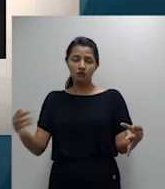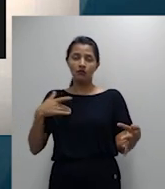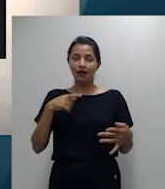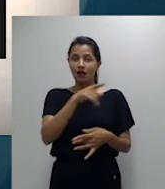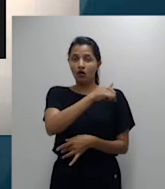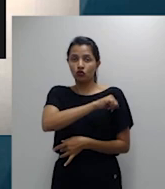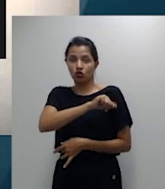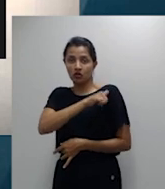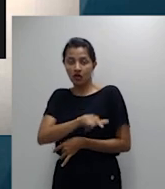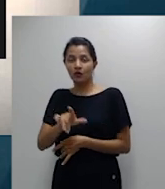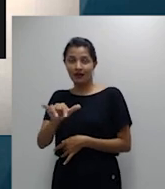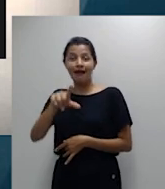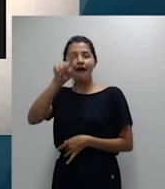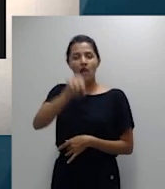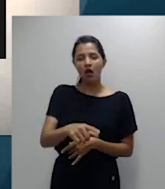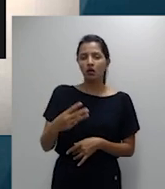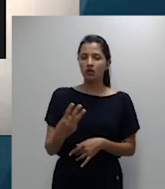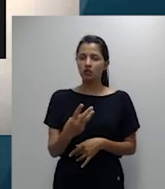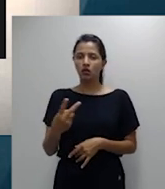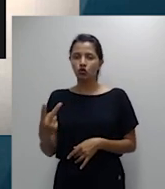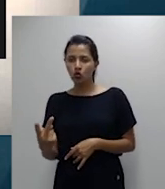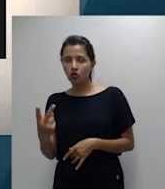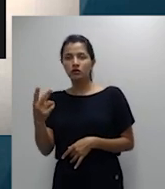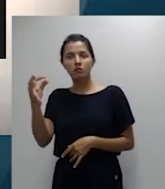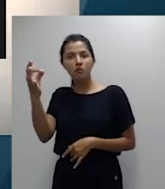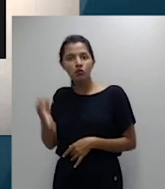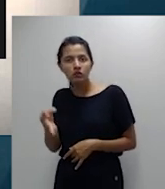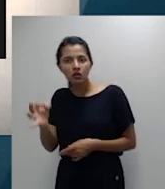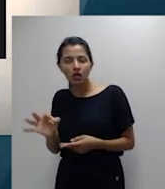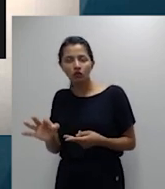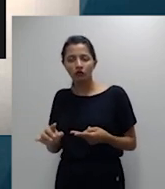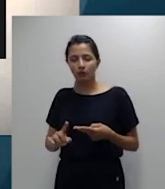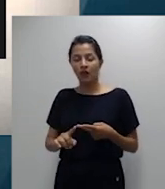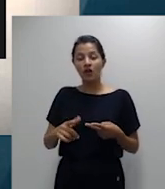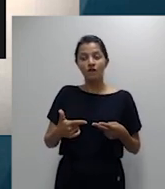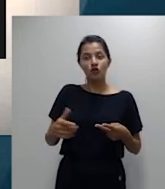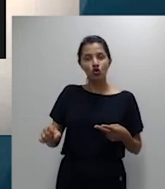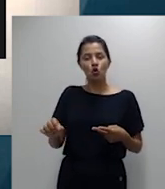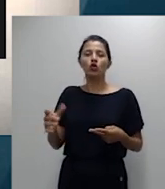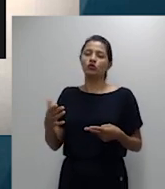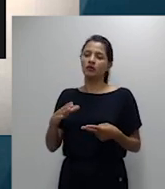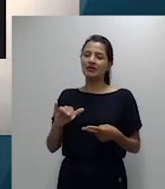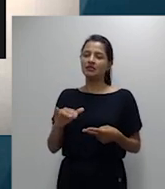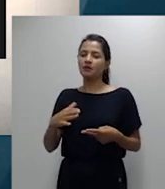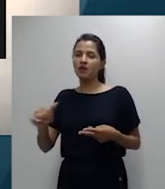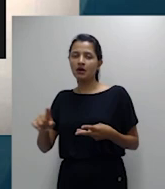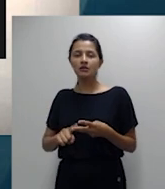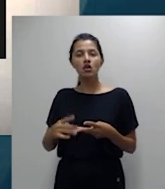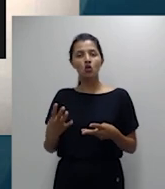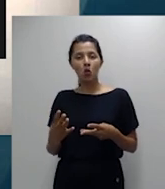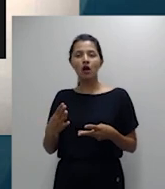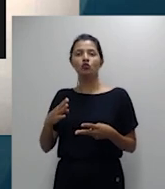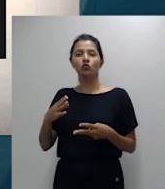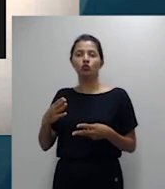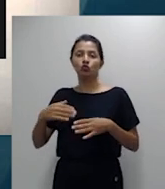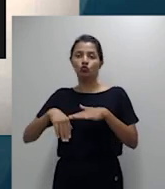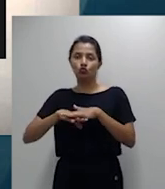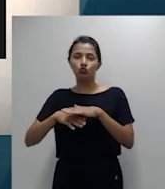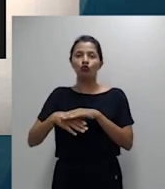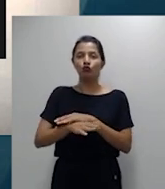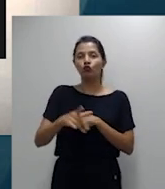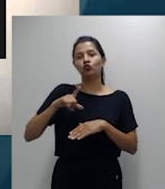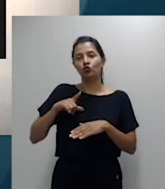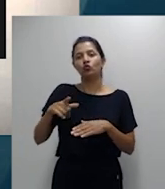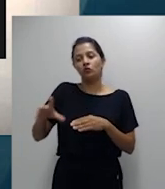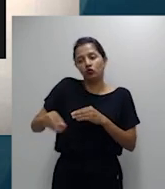no Rio de Janeiro é 32 por 128 de cms e quatro do fundo adicional de combate à